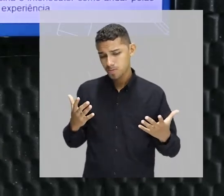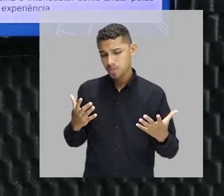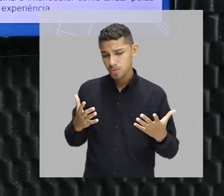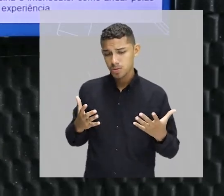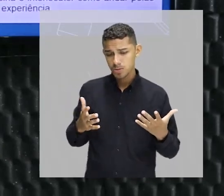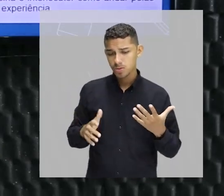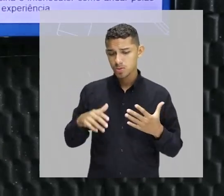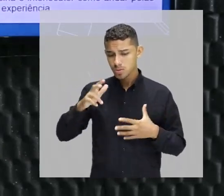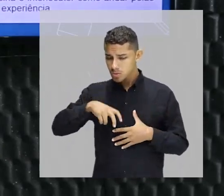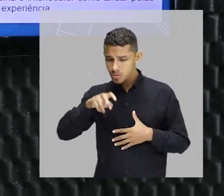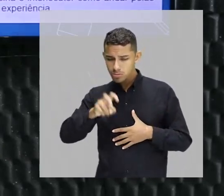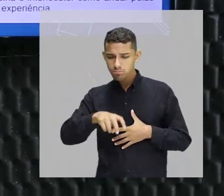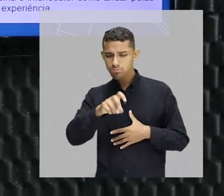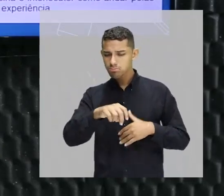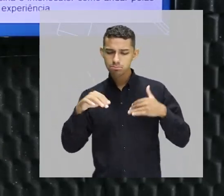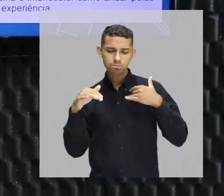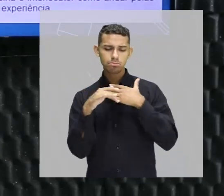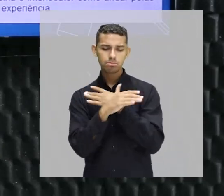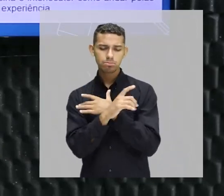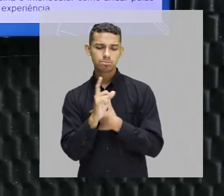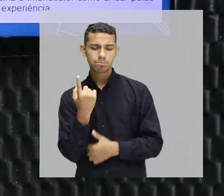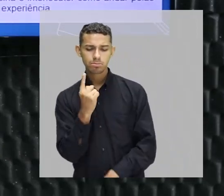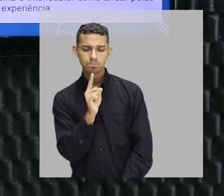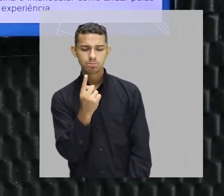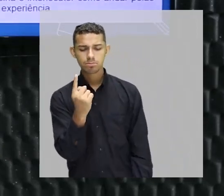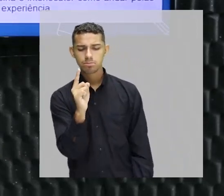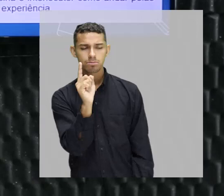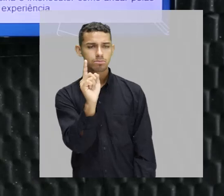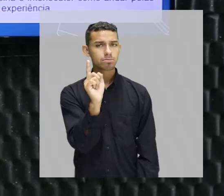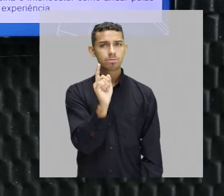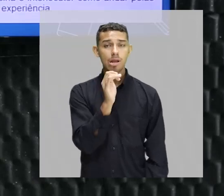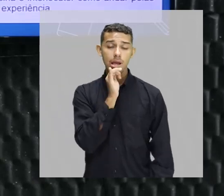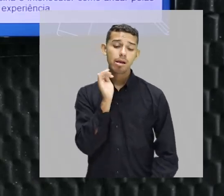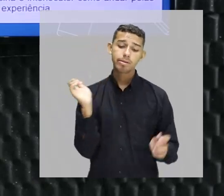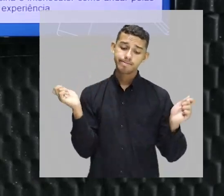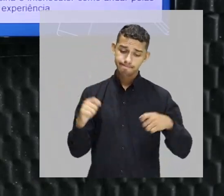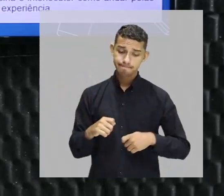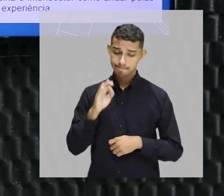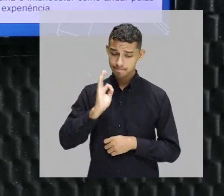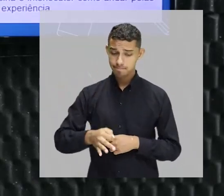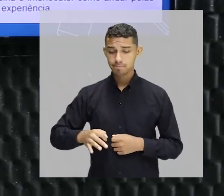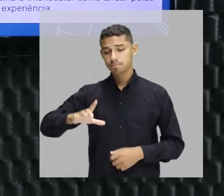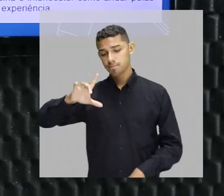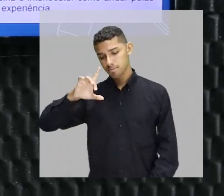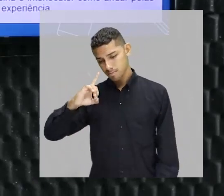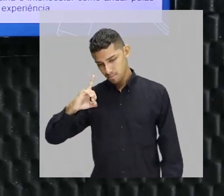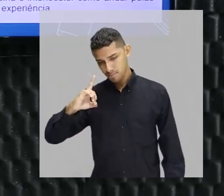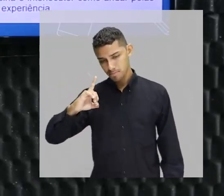as andanças na cidade ao mesmo tempo que vai descrevendo. Portanto, opção correta,